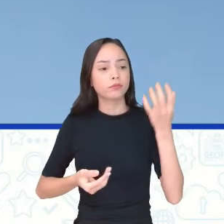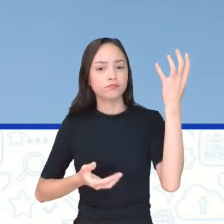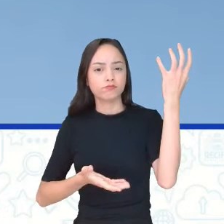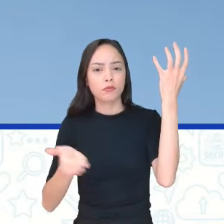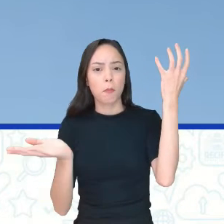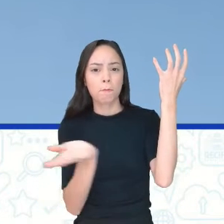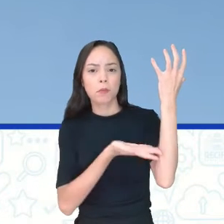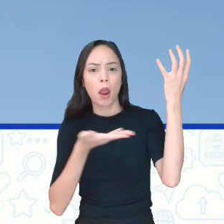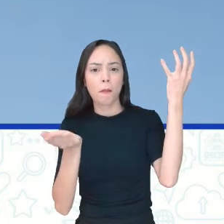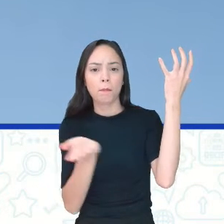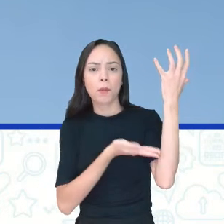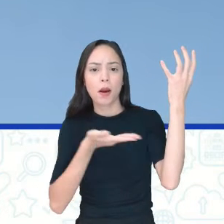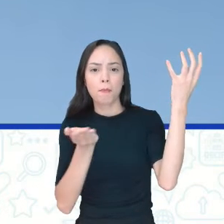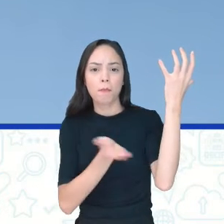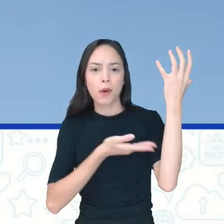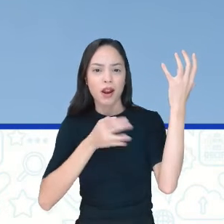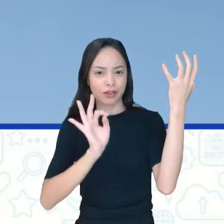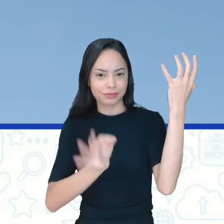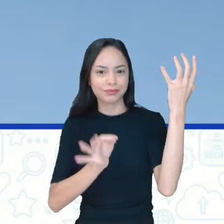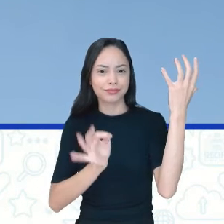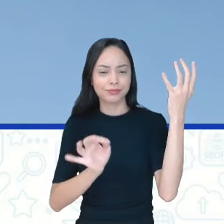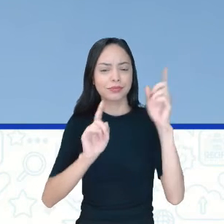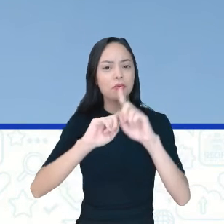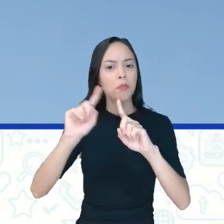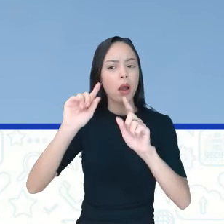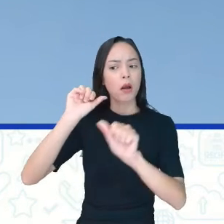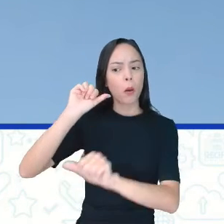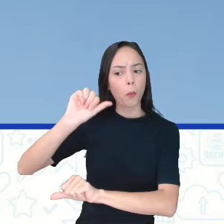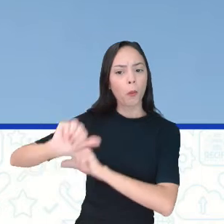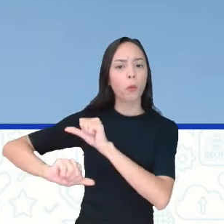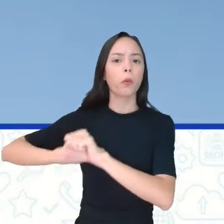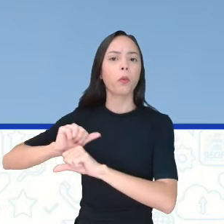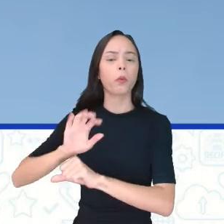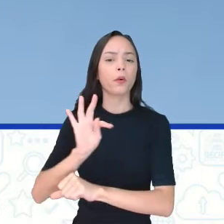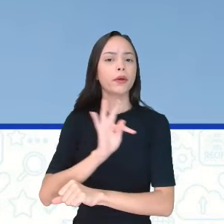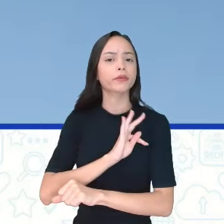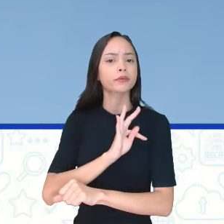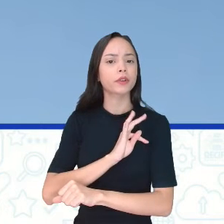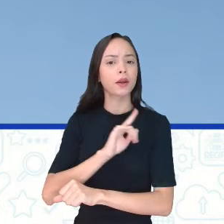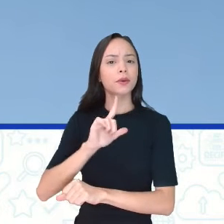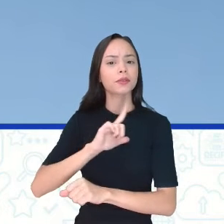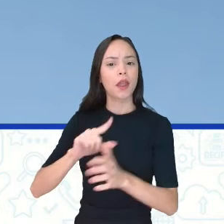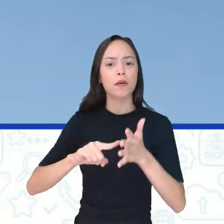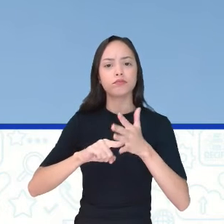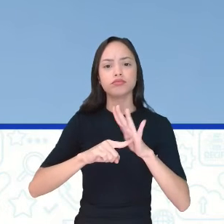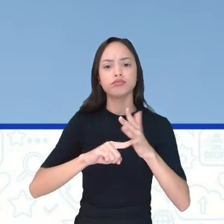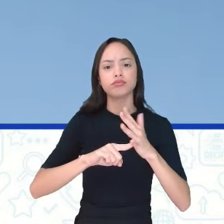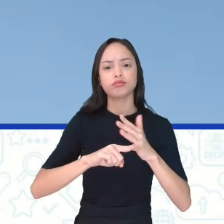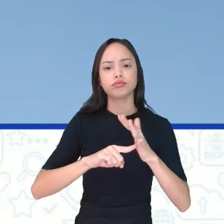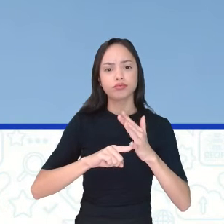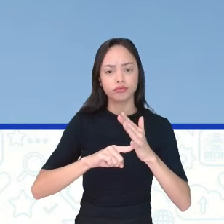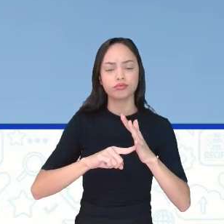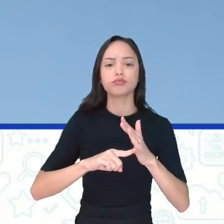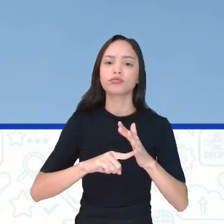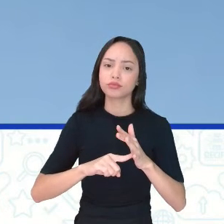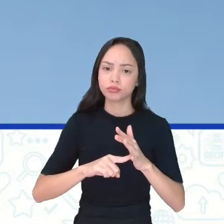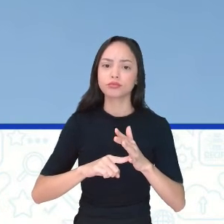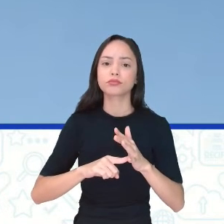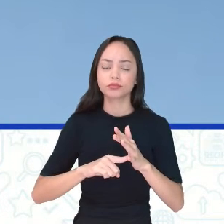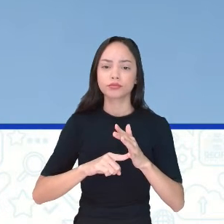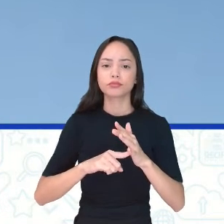um machado. Já o meio técnico representa justamente os motores, né? Representa justamente a força